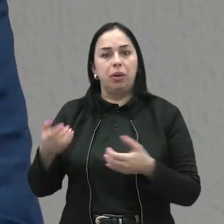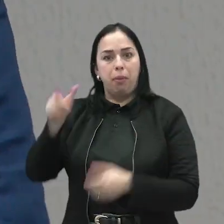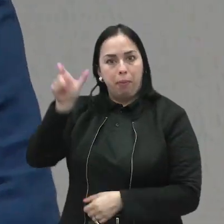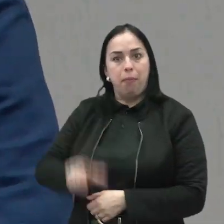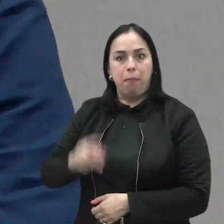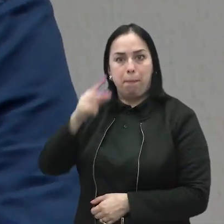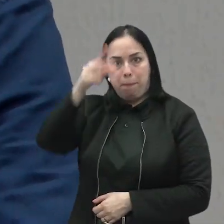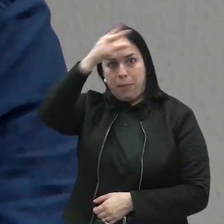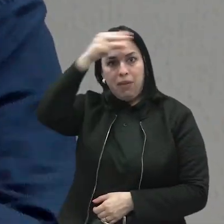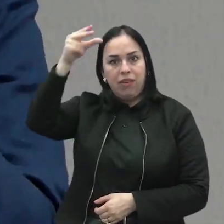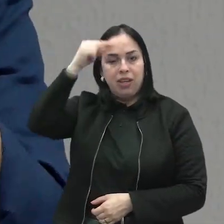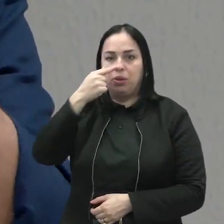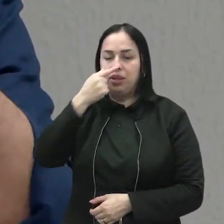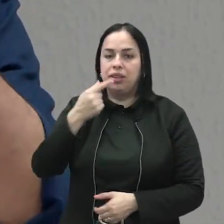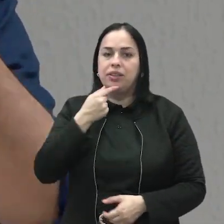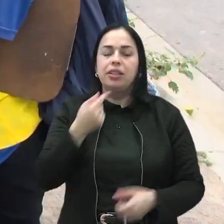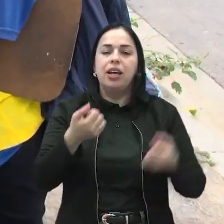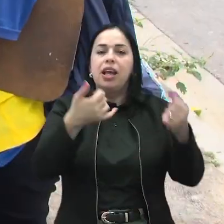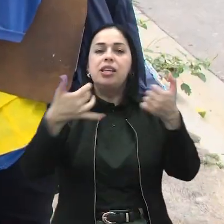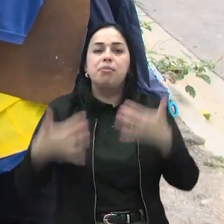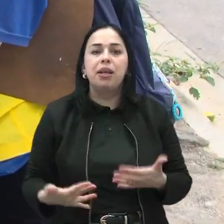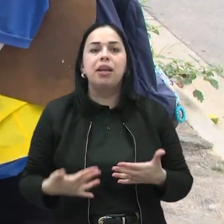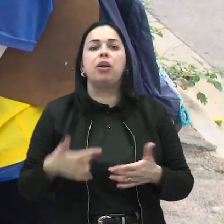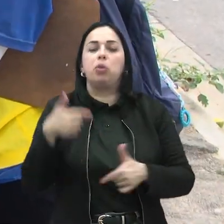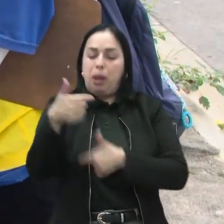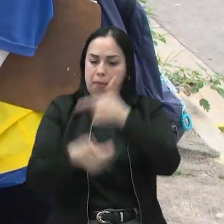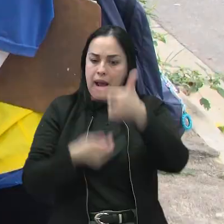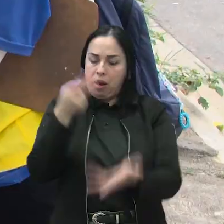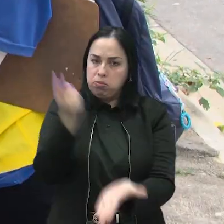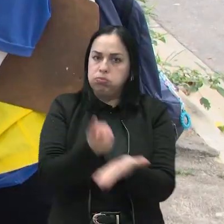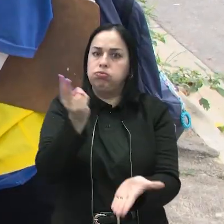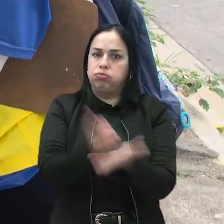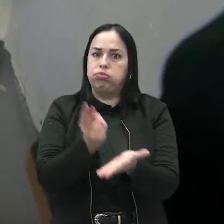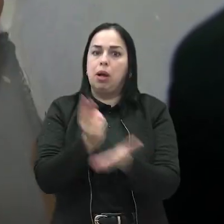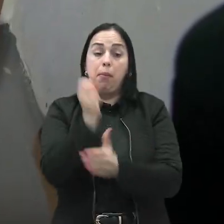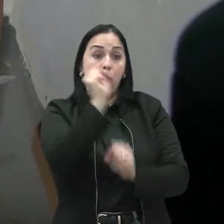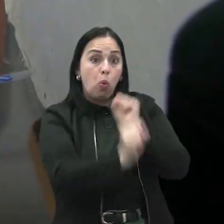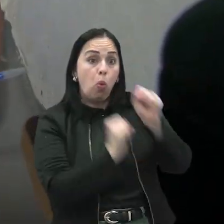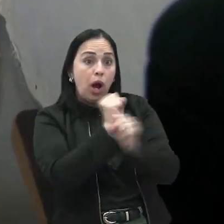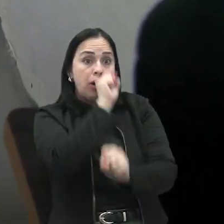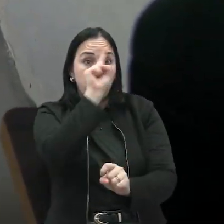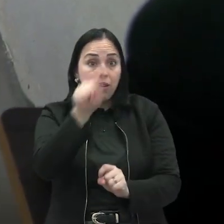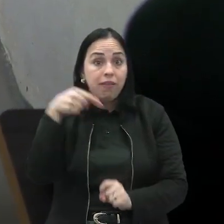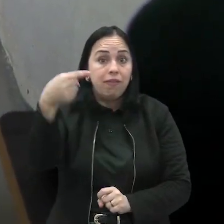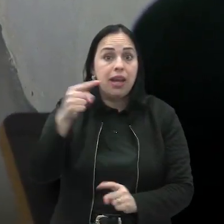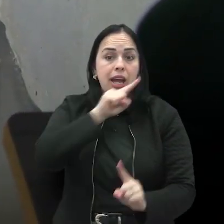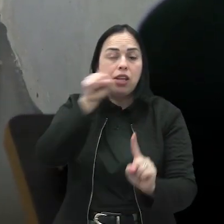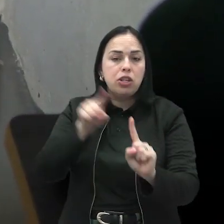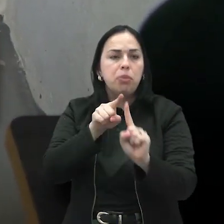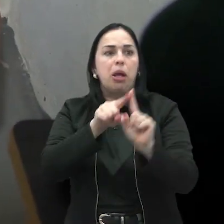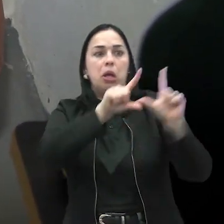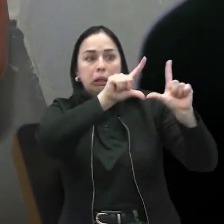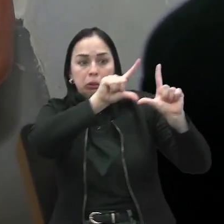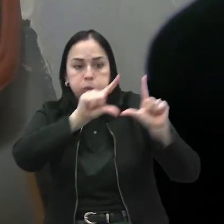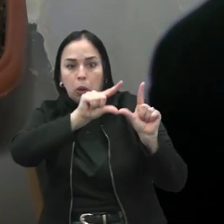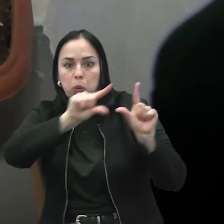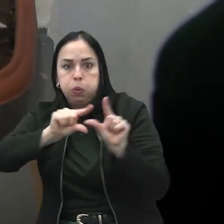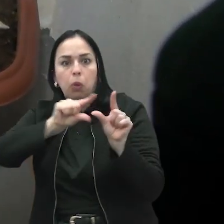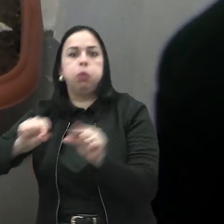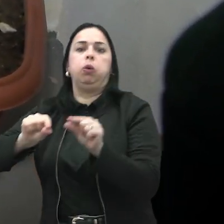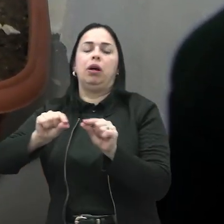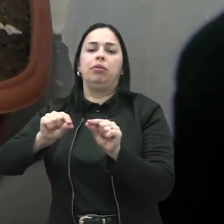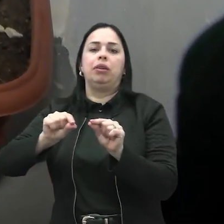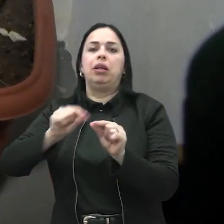como destacou o prefeito Anderson Farias, o trabalho precisa continuar. Para o próximo ano, o objetivo é diminuir